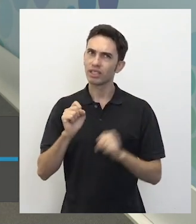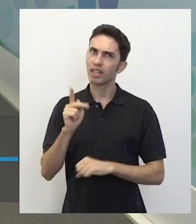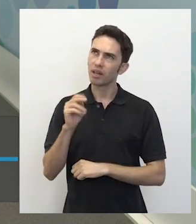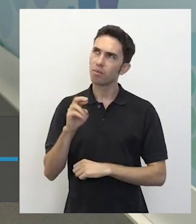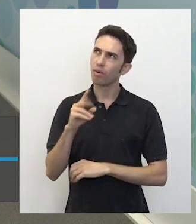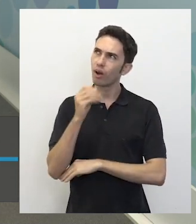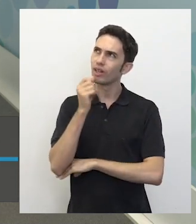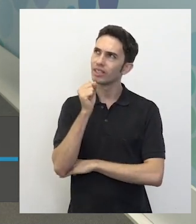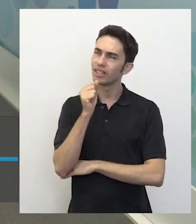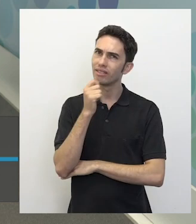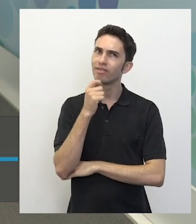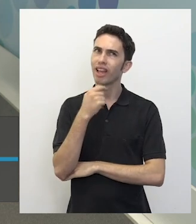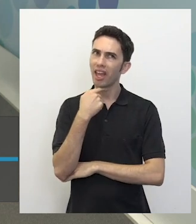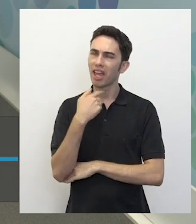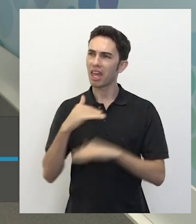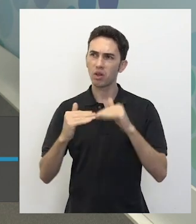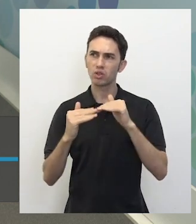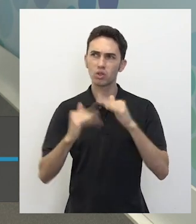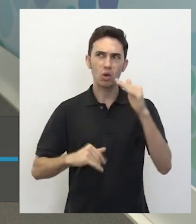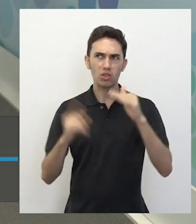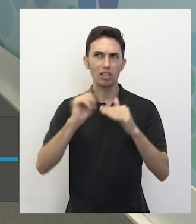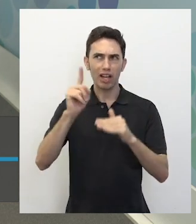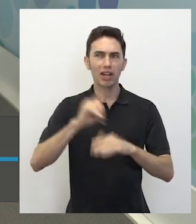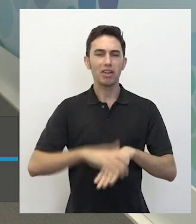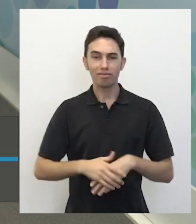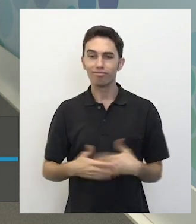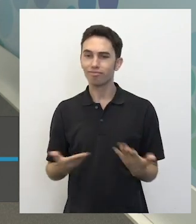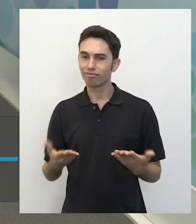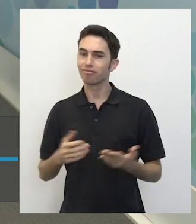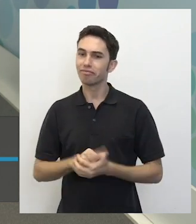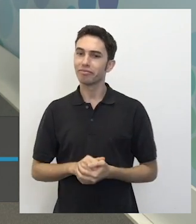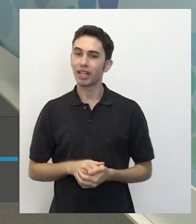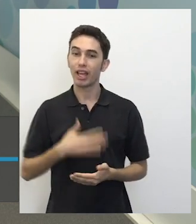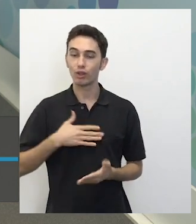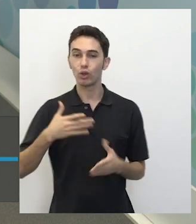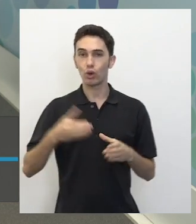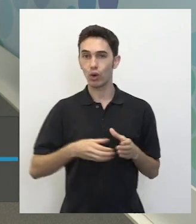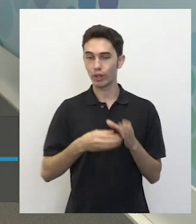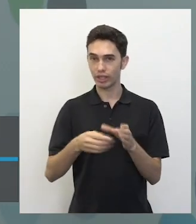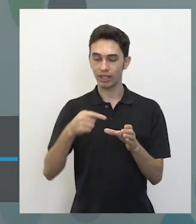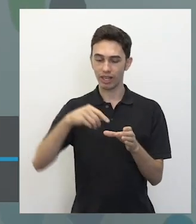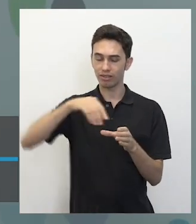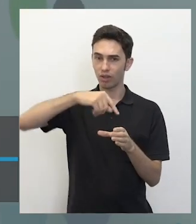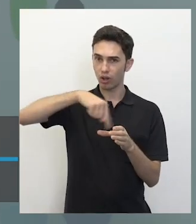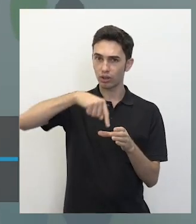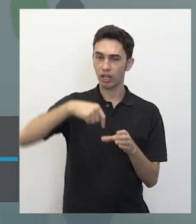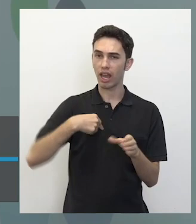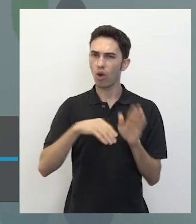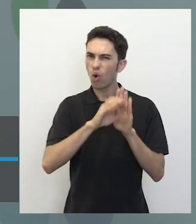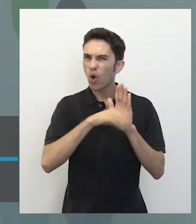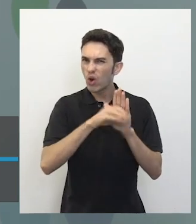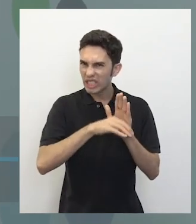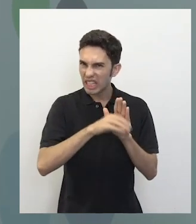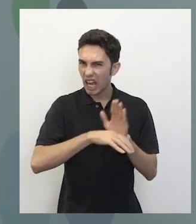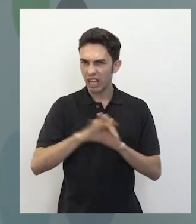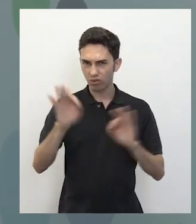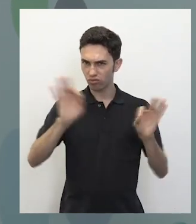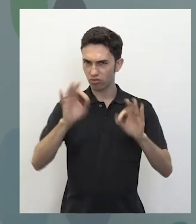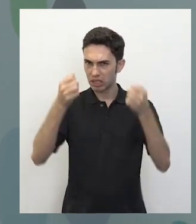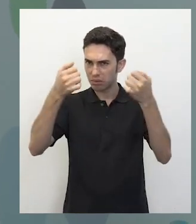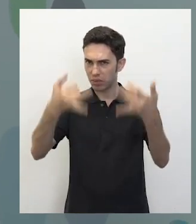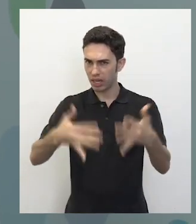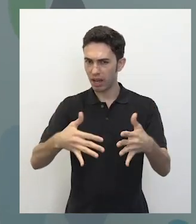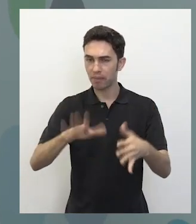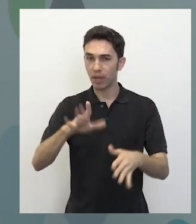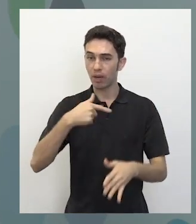Não vou discordar não, gente. Eu trouxe essa caixinha aqui para vocês, eu não vou trazer conceito, eu prefiro que vocês tenham percepção